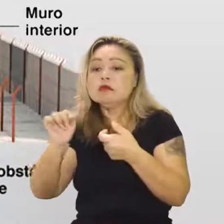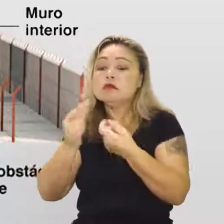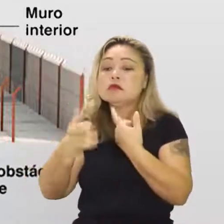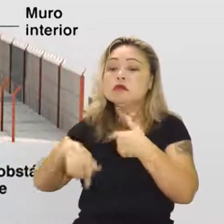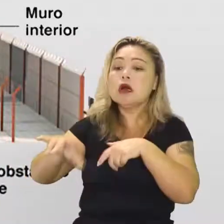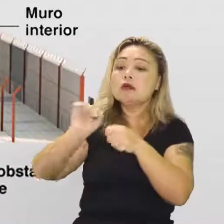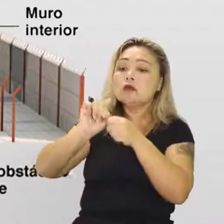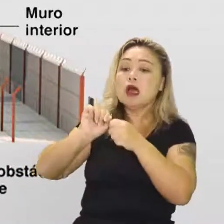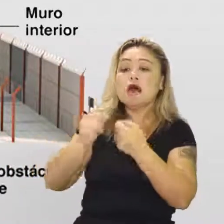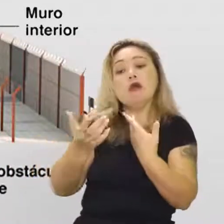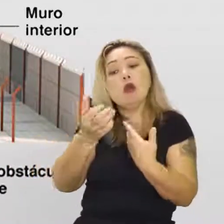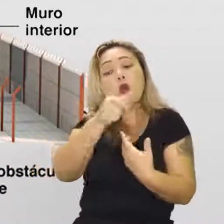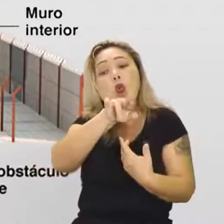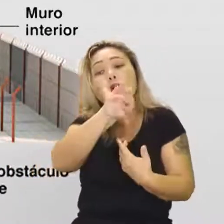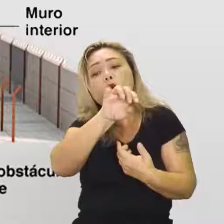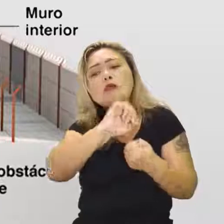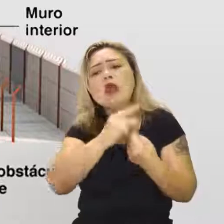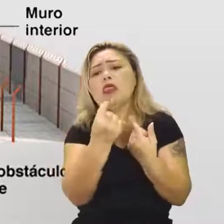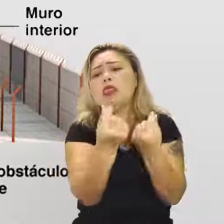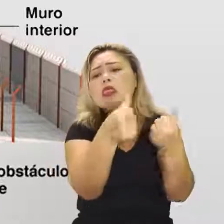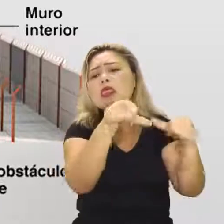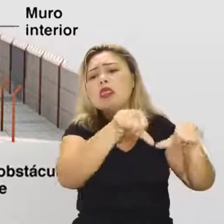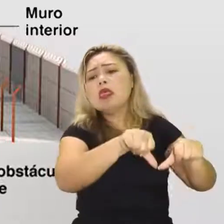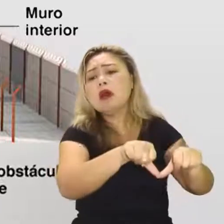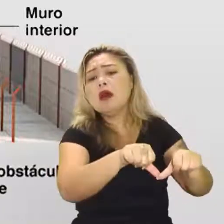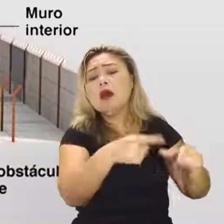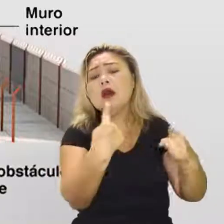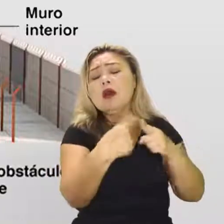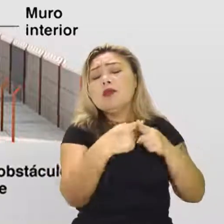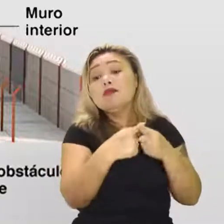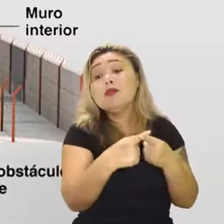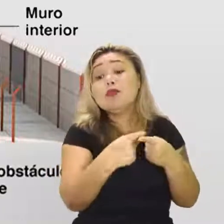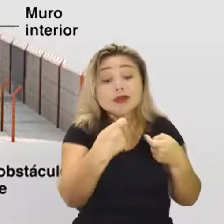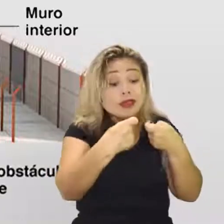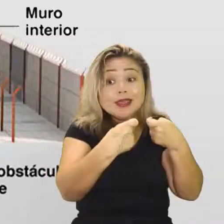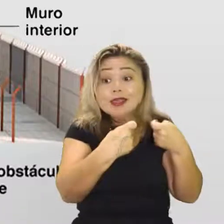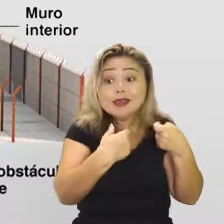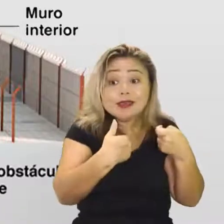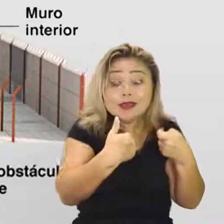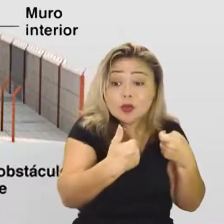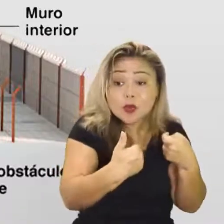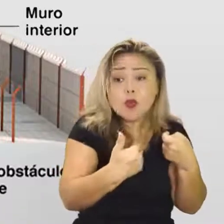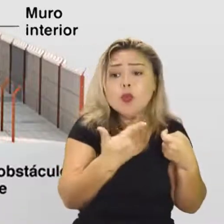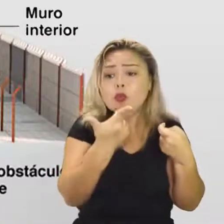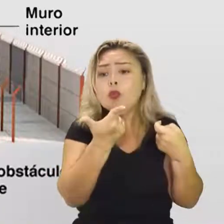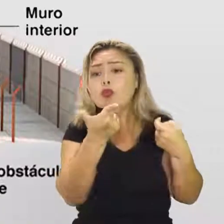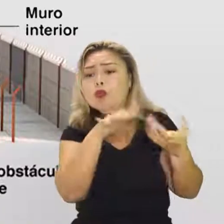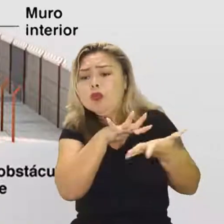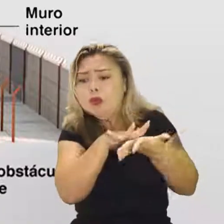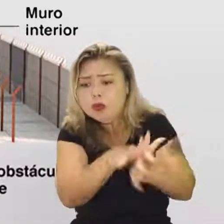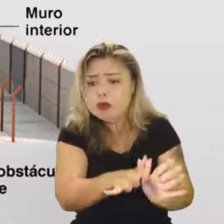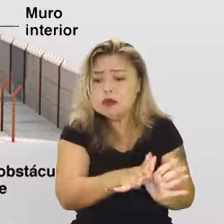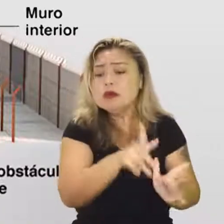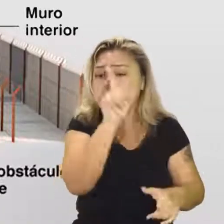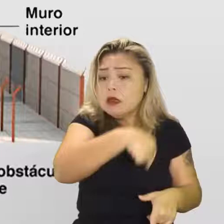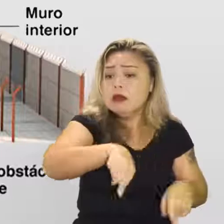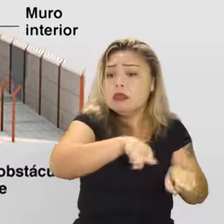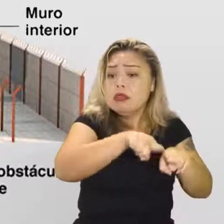Alemanha Oriental, estava descapitalizada, porque estava saindo de uma guerra onde foi também cruel para eles essa